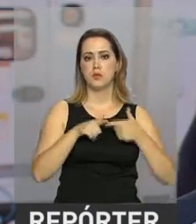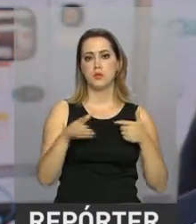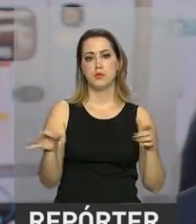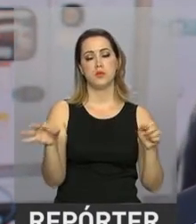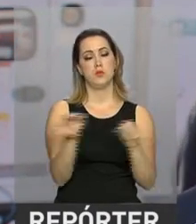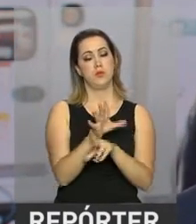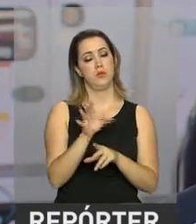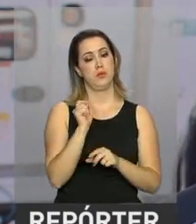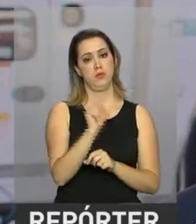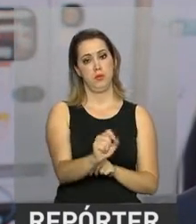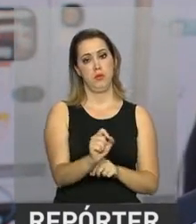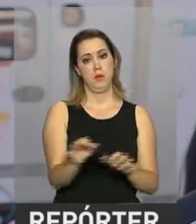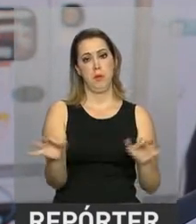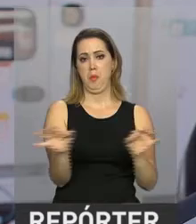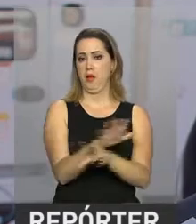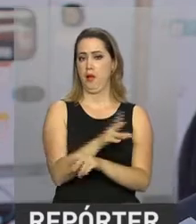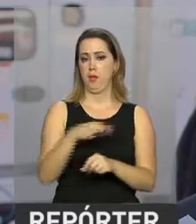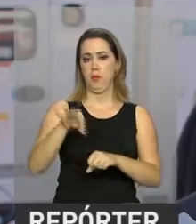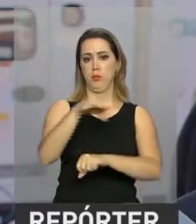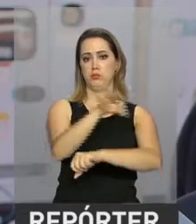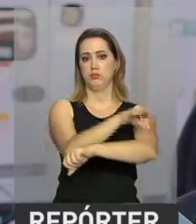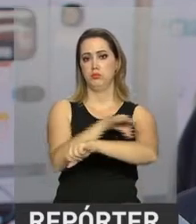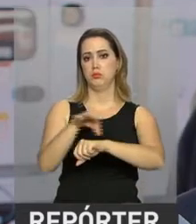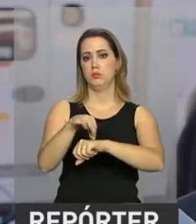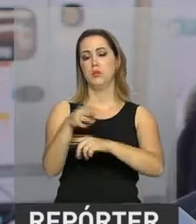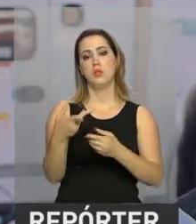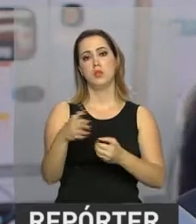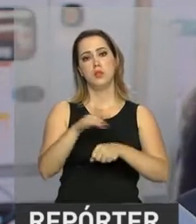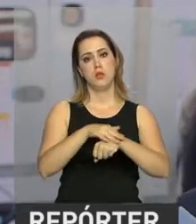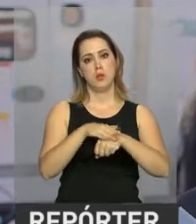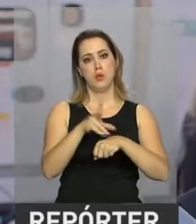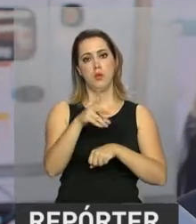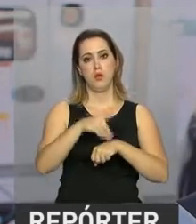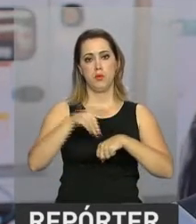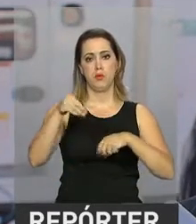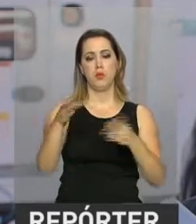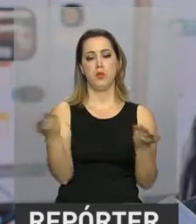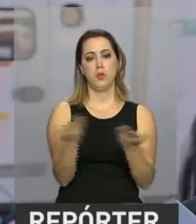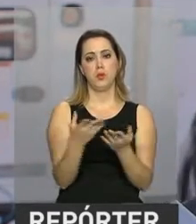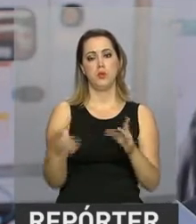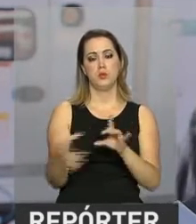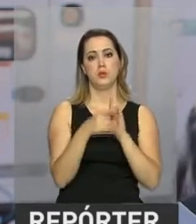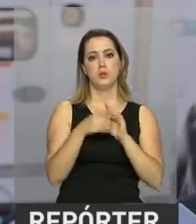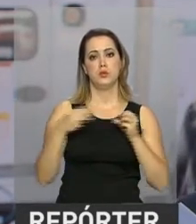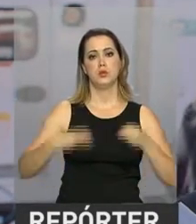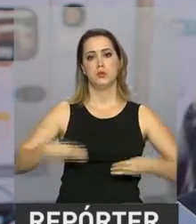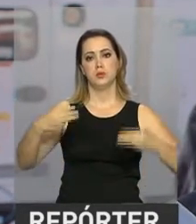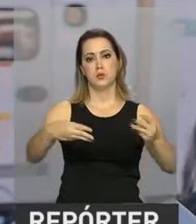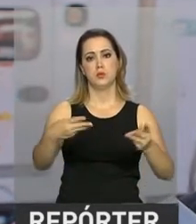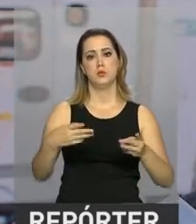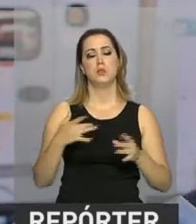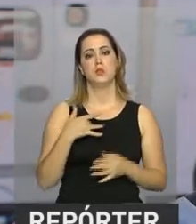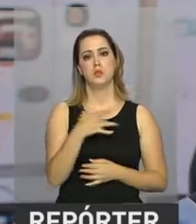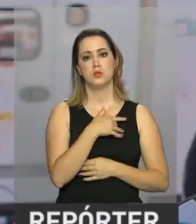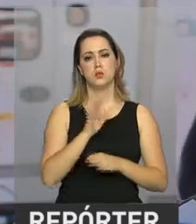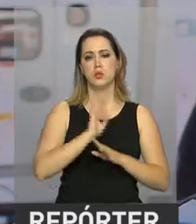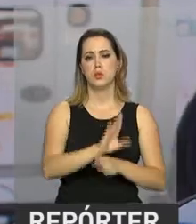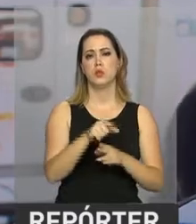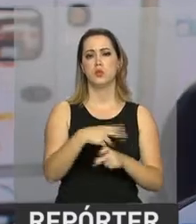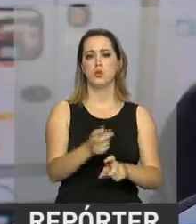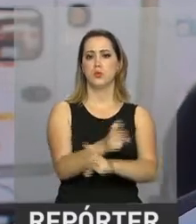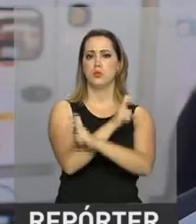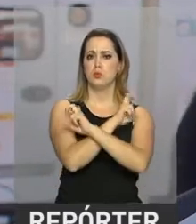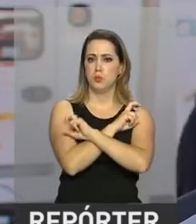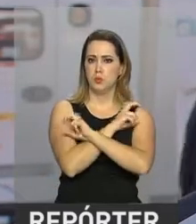e a ida às casas é importante, e essa parceria com o Ministério da Saúde, que tem nos enviado inseticidas, tem enviado